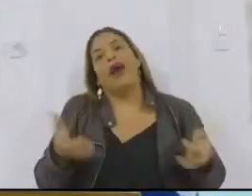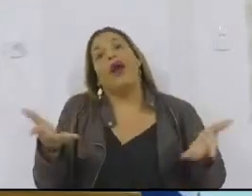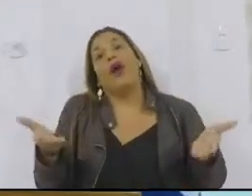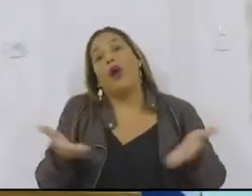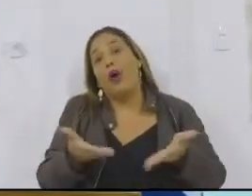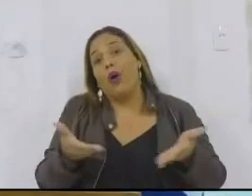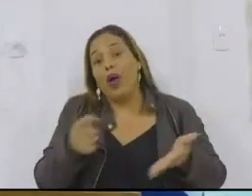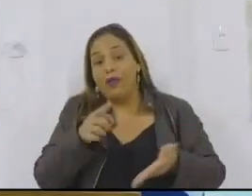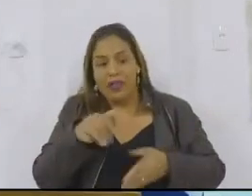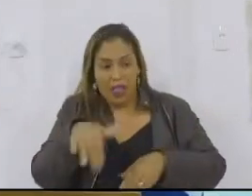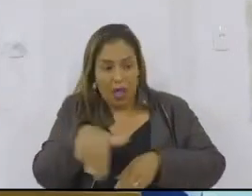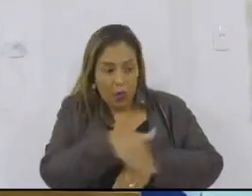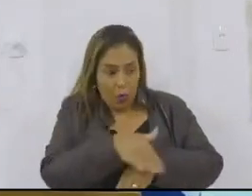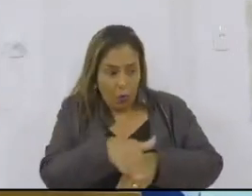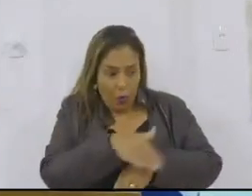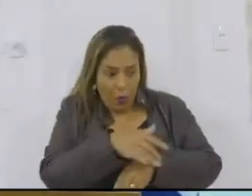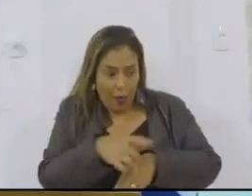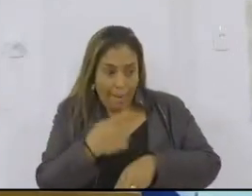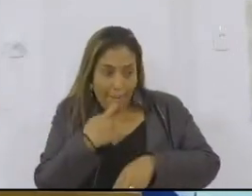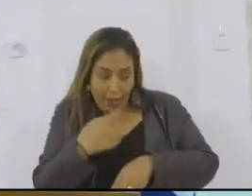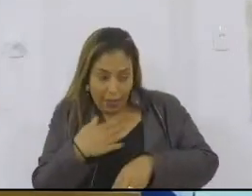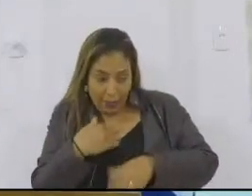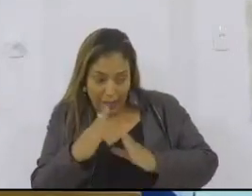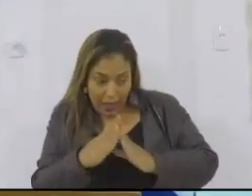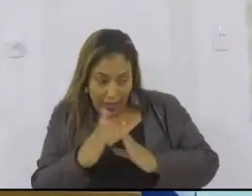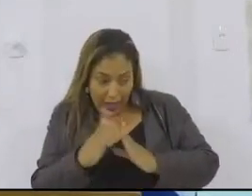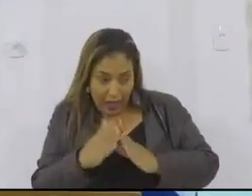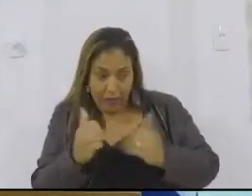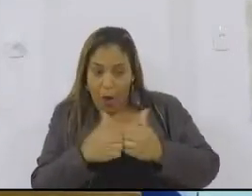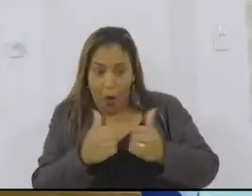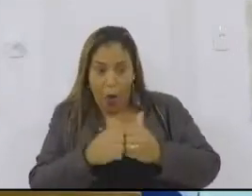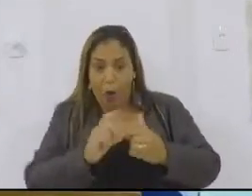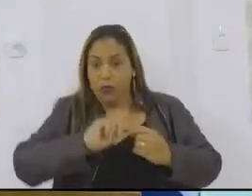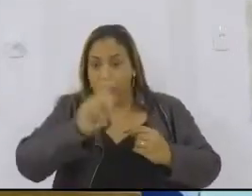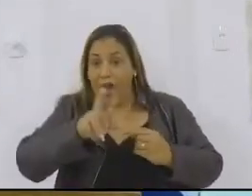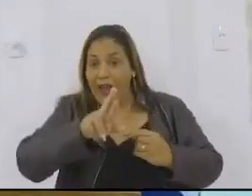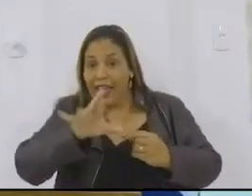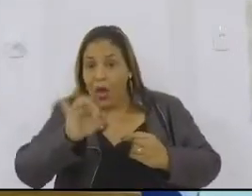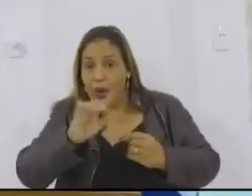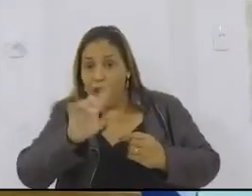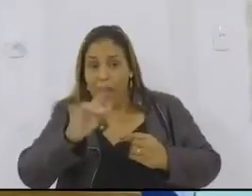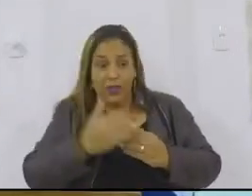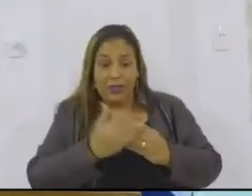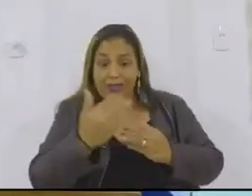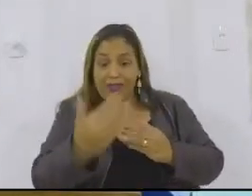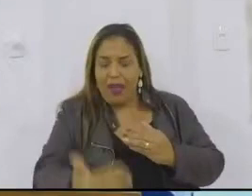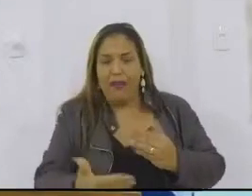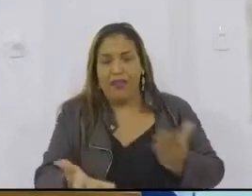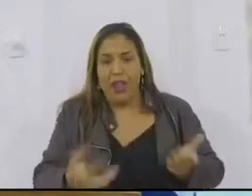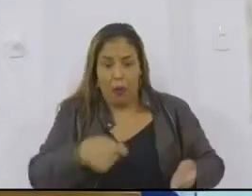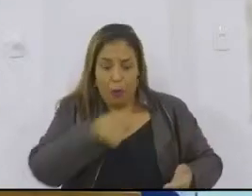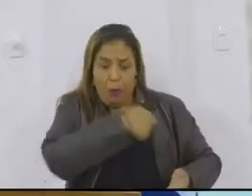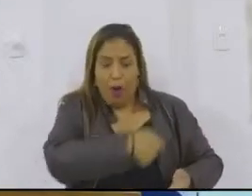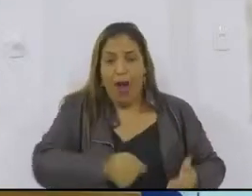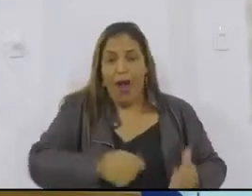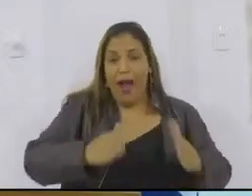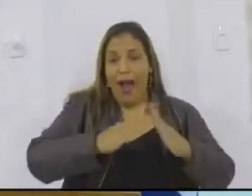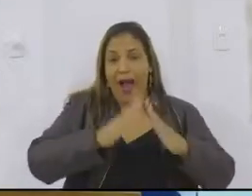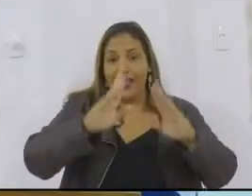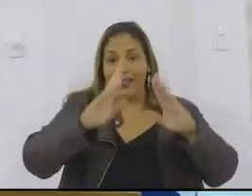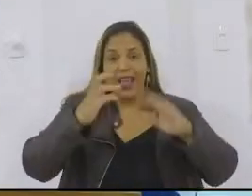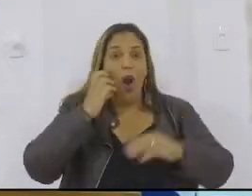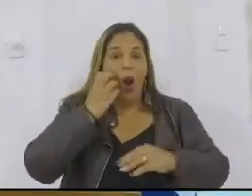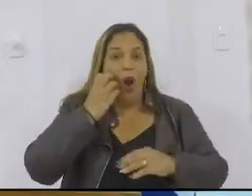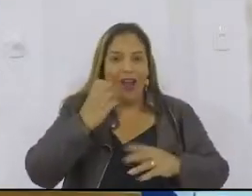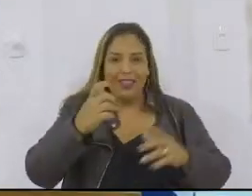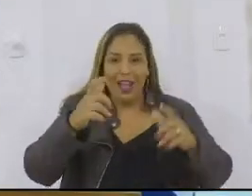mora aqui na minha rua no Pinhão não vai mais pegar ônibus e atravessar a ponte. A senhora vai atravessar a rua e vai fazer a mamografia agora na Casa Rosa, que